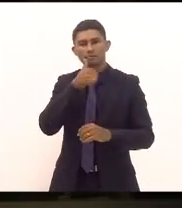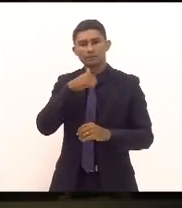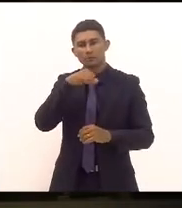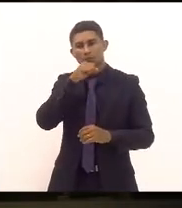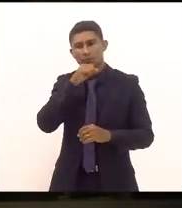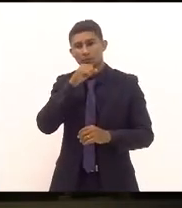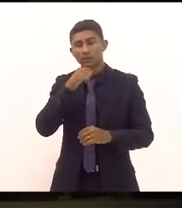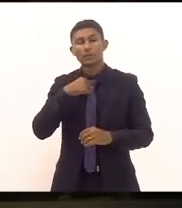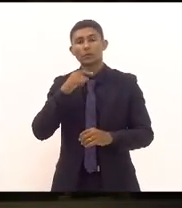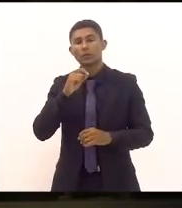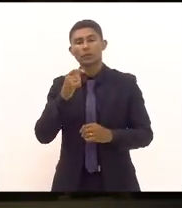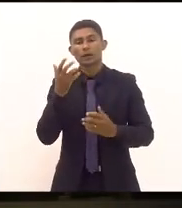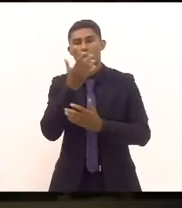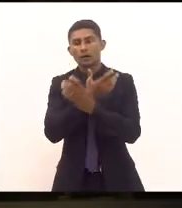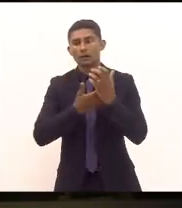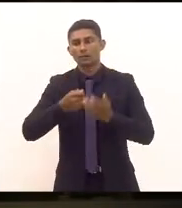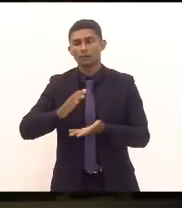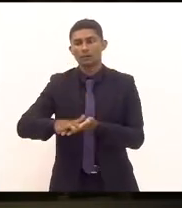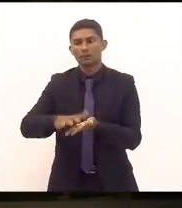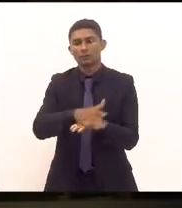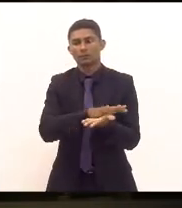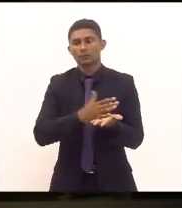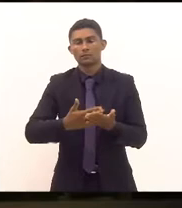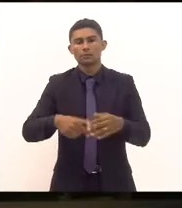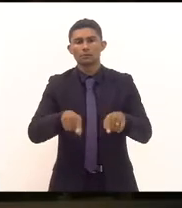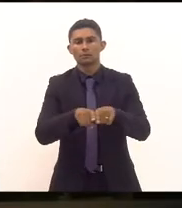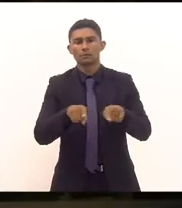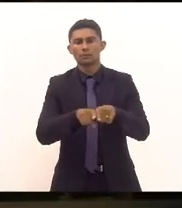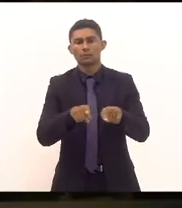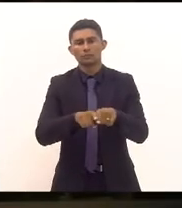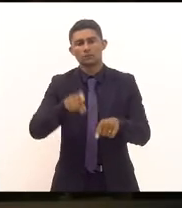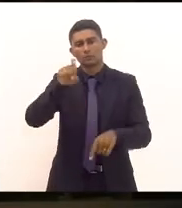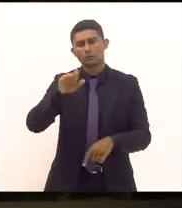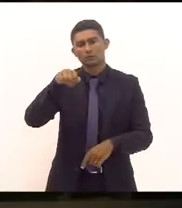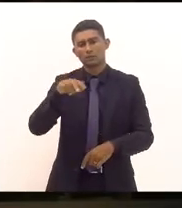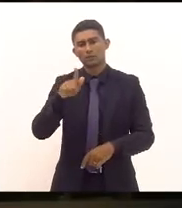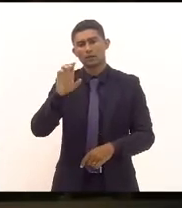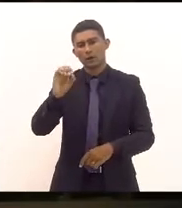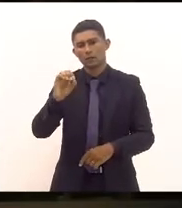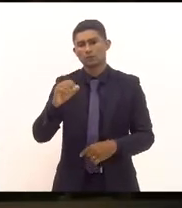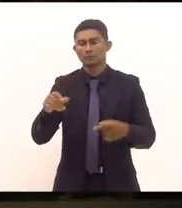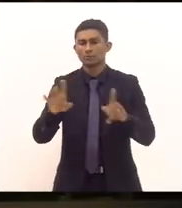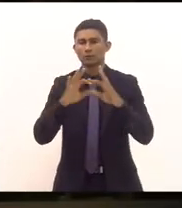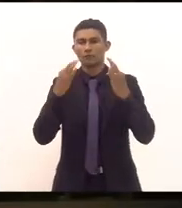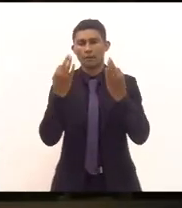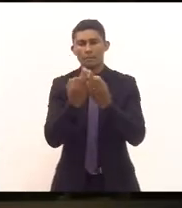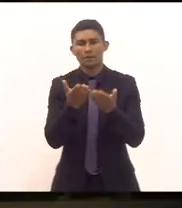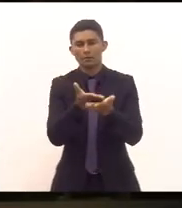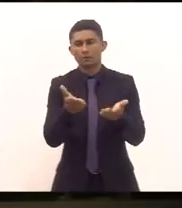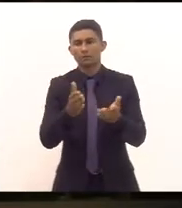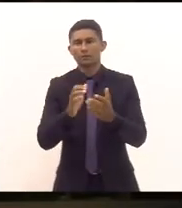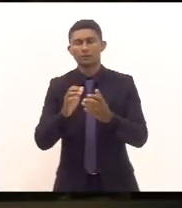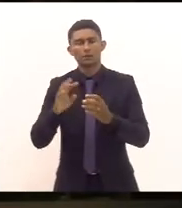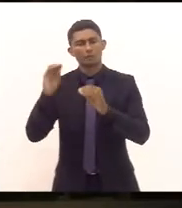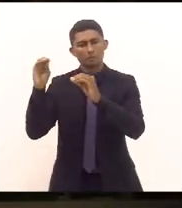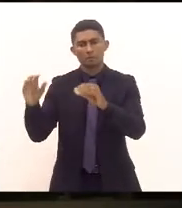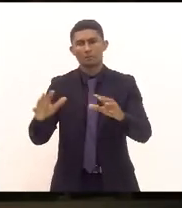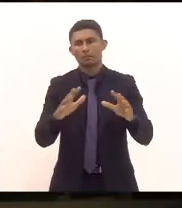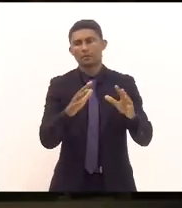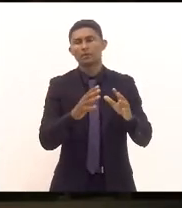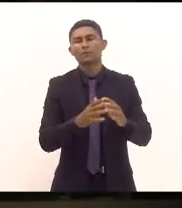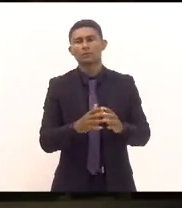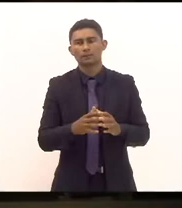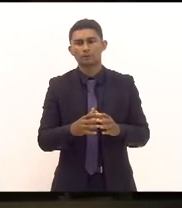Rosa cantora de samba mas também sou Yaoi de Xangô do leão leão acho um a bença minha família que está aí abençoar todas as famílias de axé